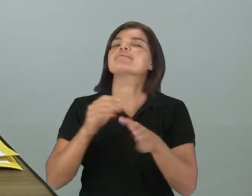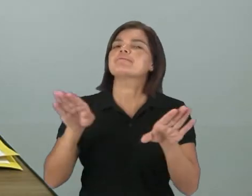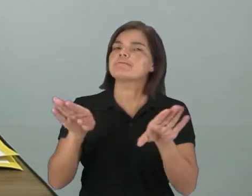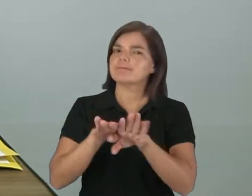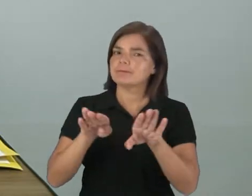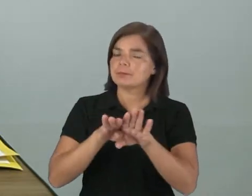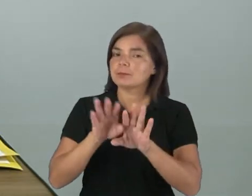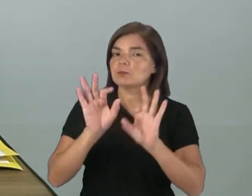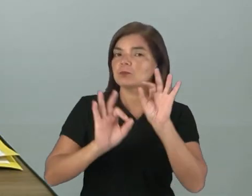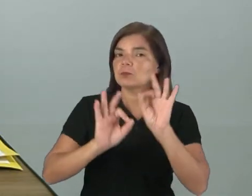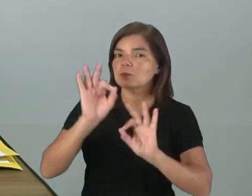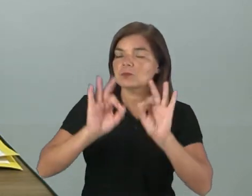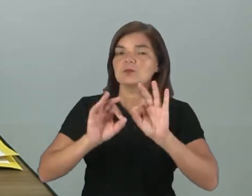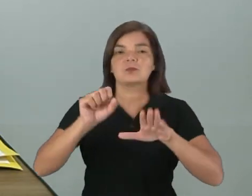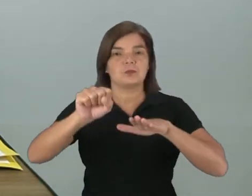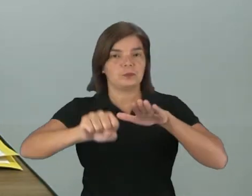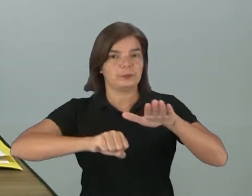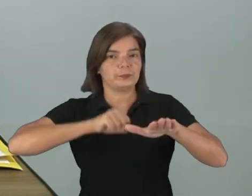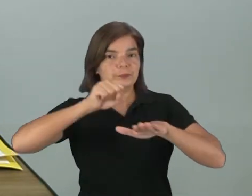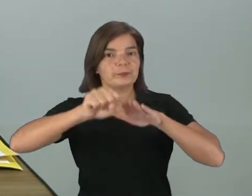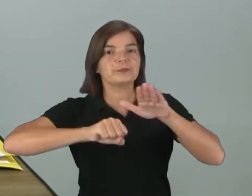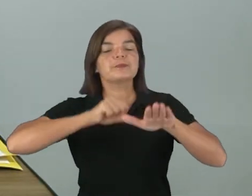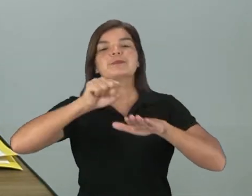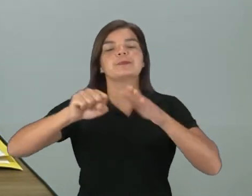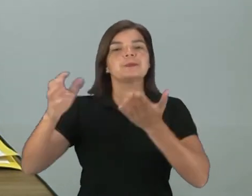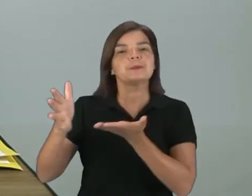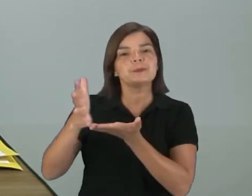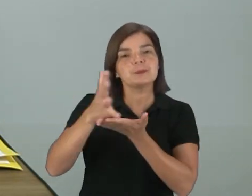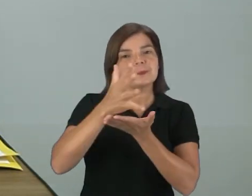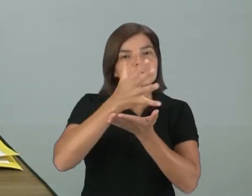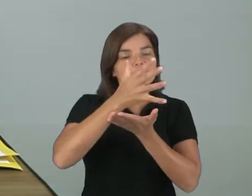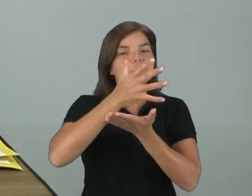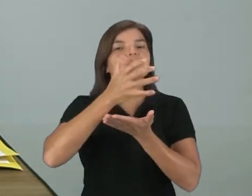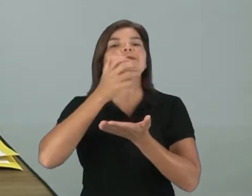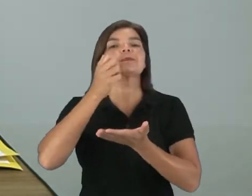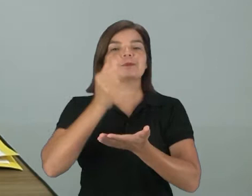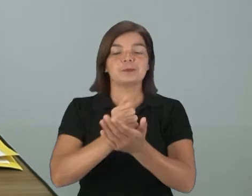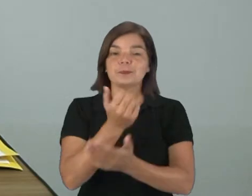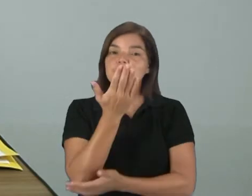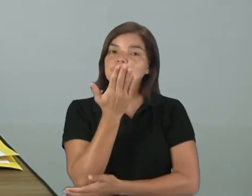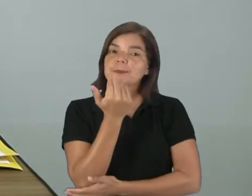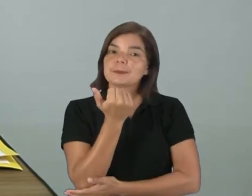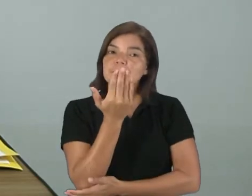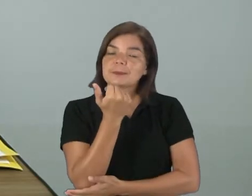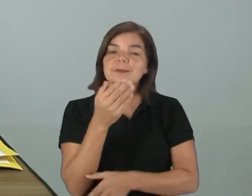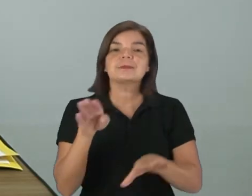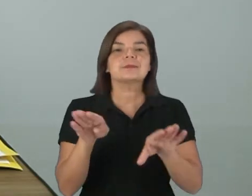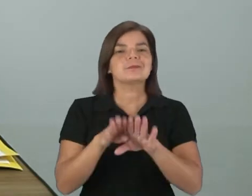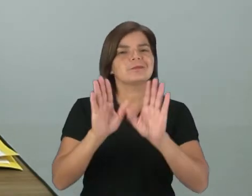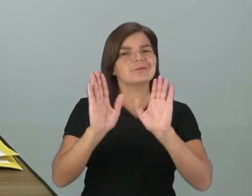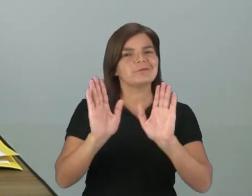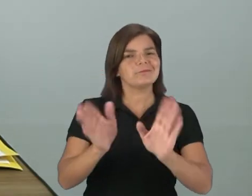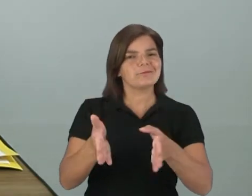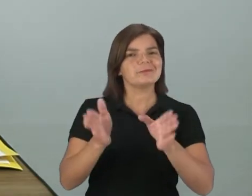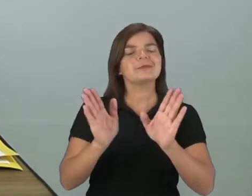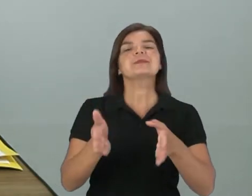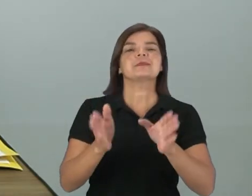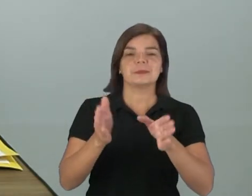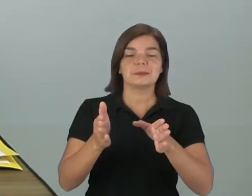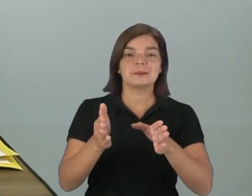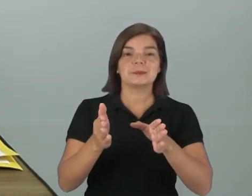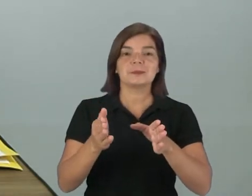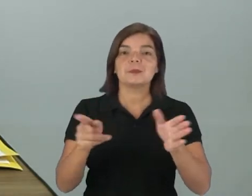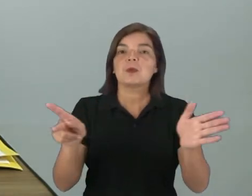ser feita por máquinas que colhem, né, os alimentos e já deixam ali a